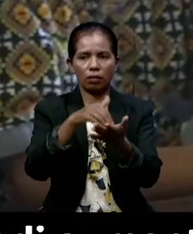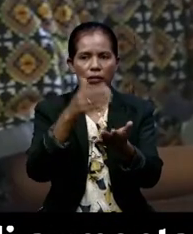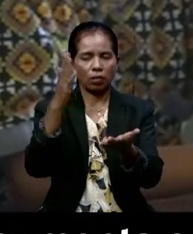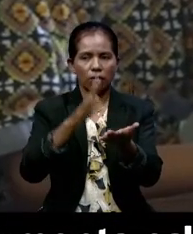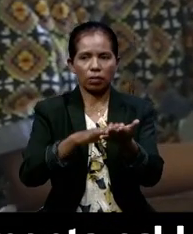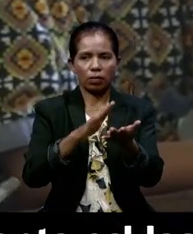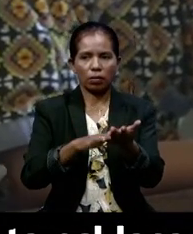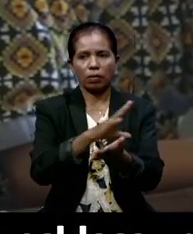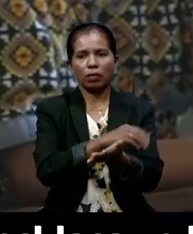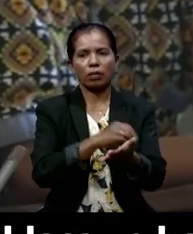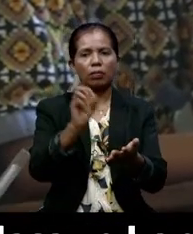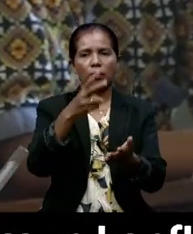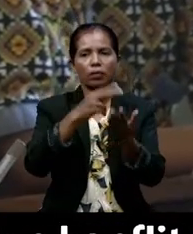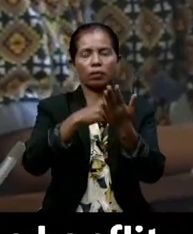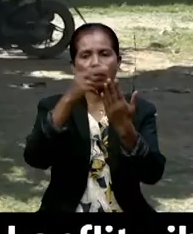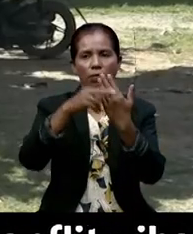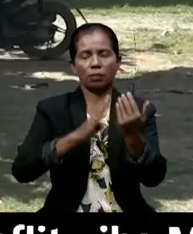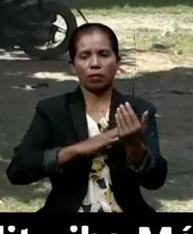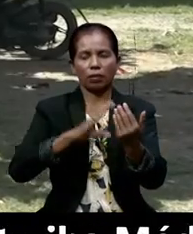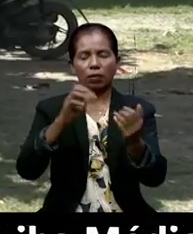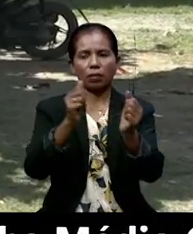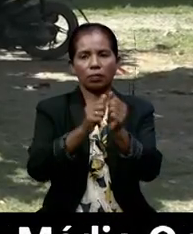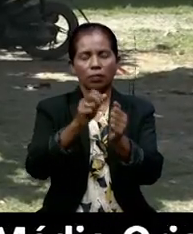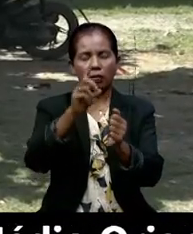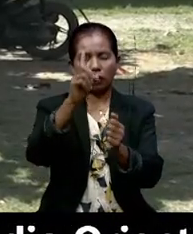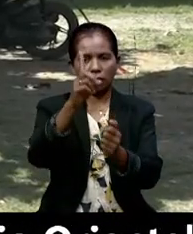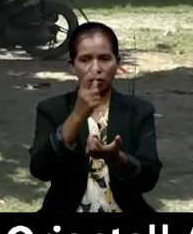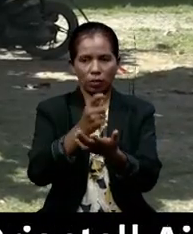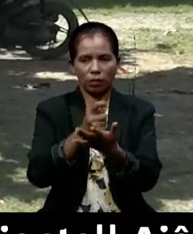ensino sekundario geral 12 novembro bekora amutu krihuni dari sin Lamberto da Silva Ziemen.